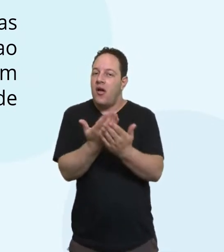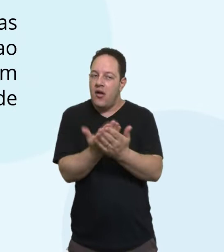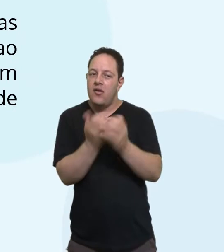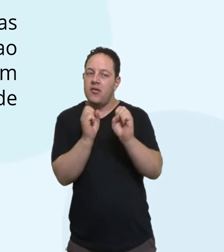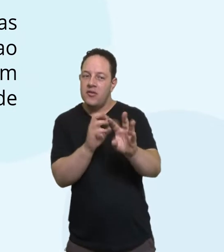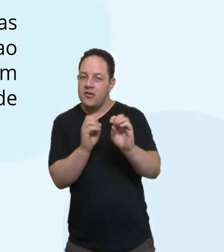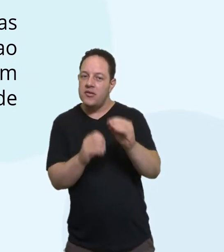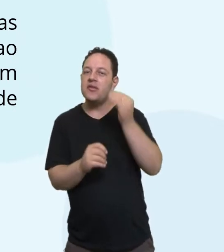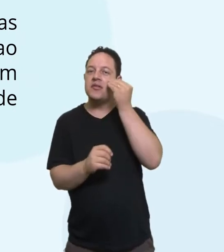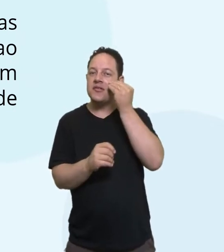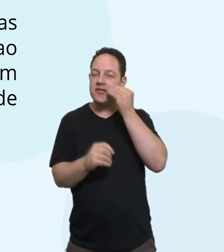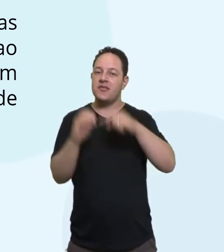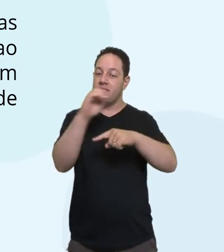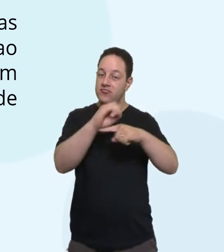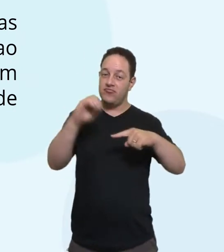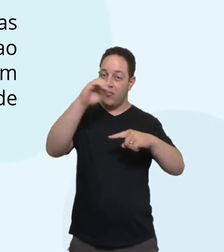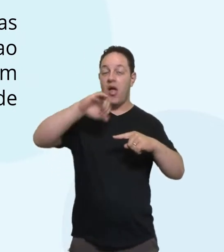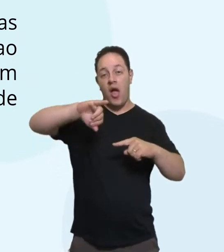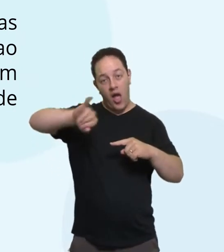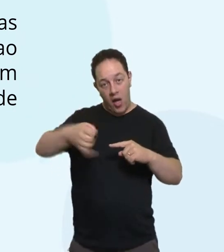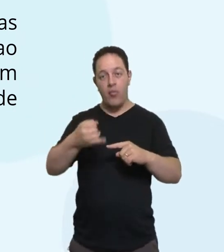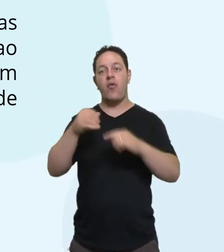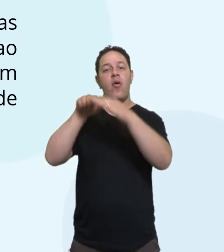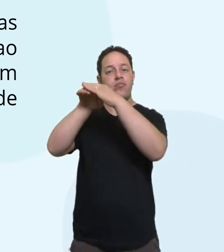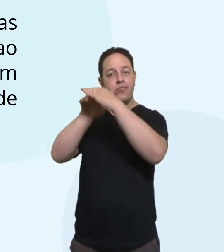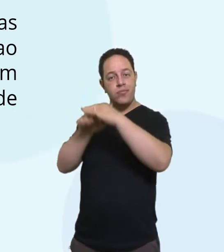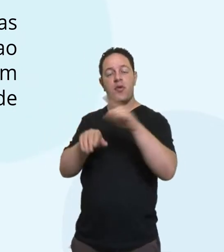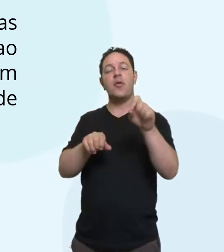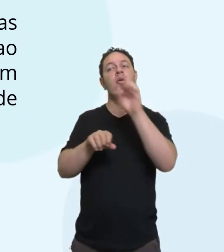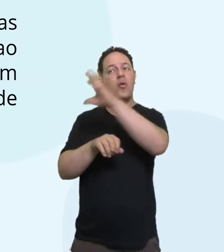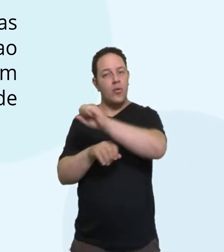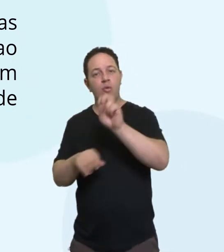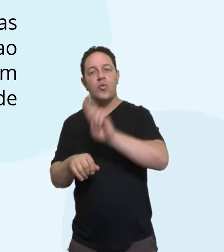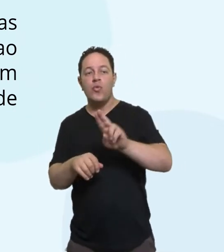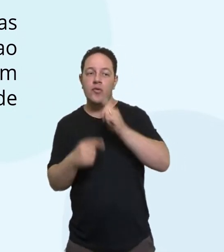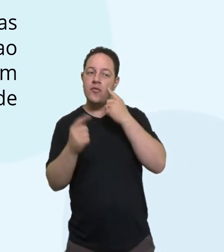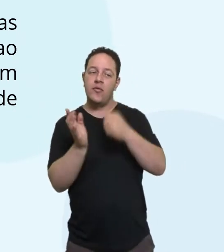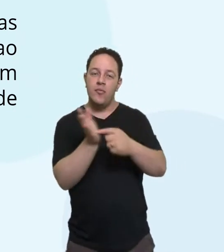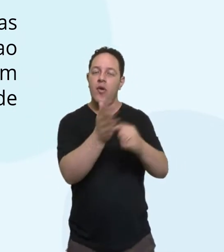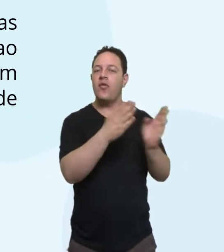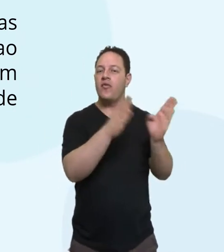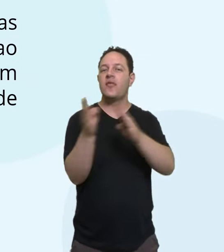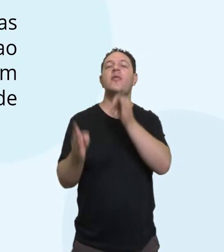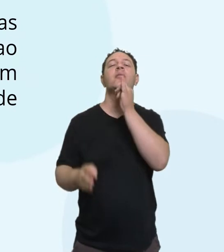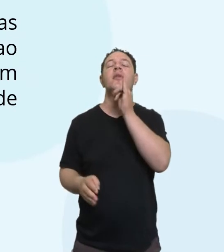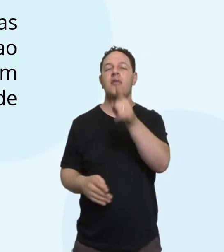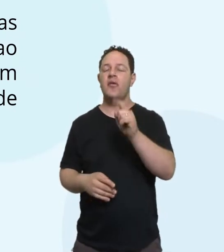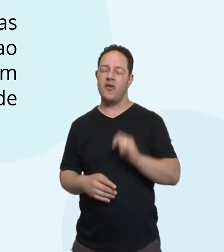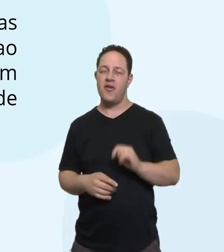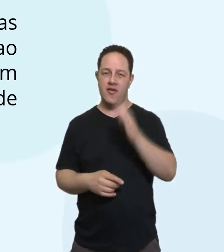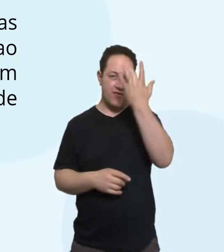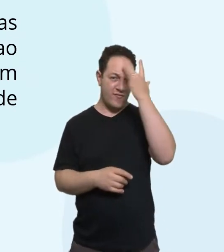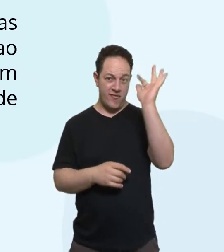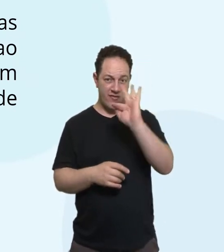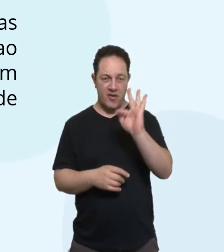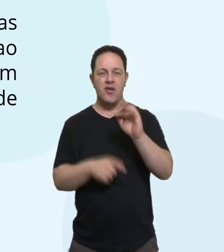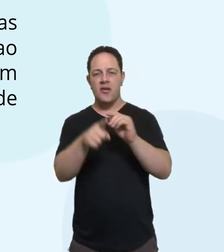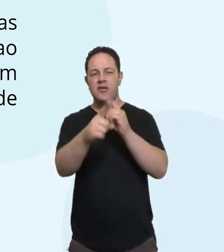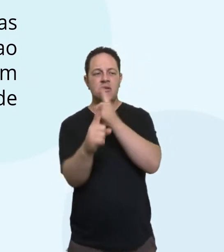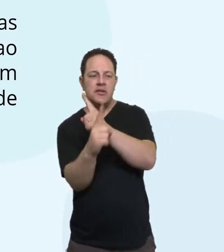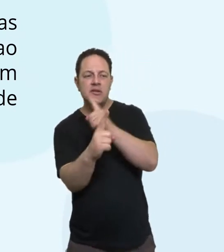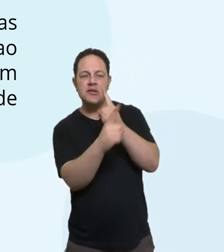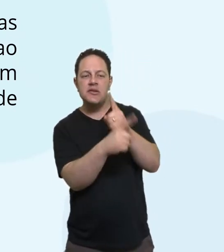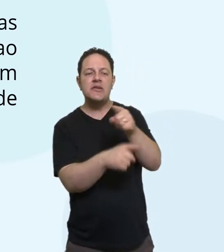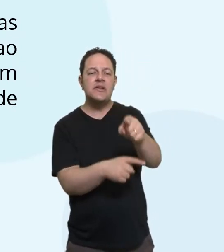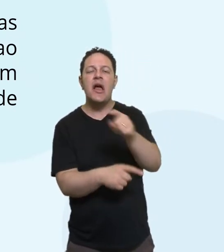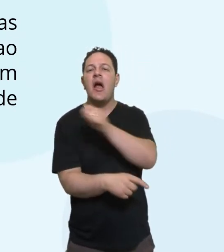do centro de mídias que estão no repositório tão pro e se você por exemplo em fevereiro identificou que tem habilidades